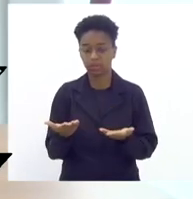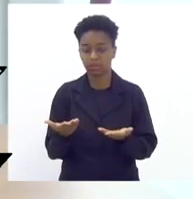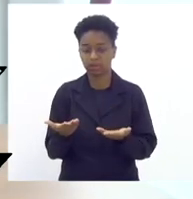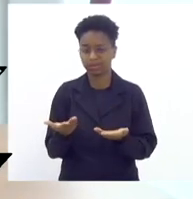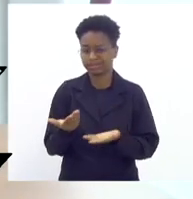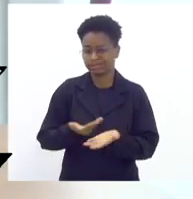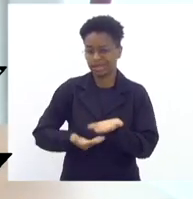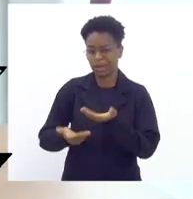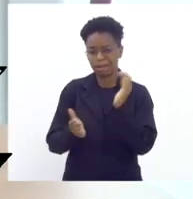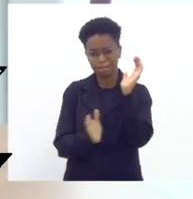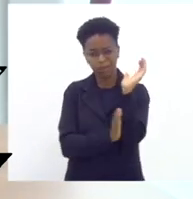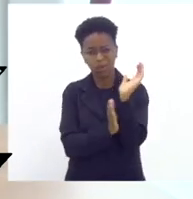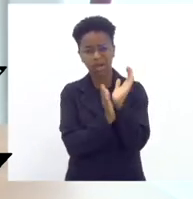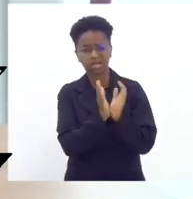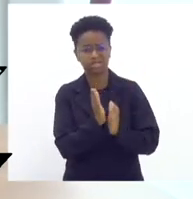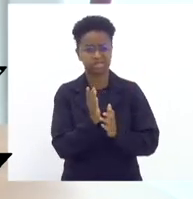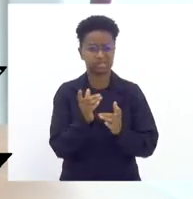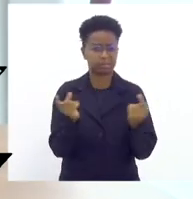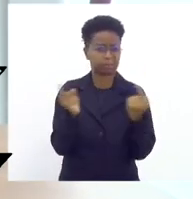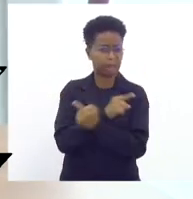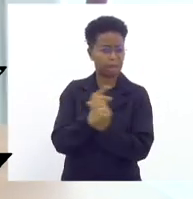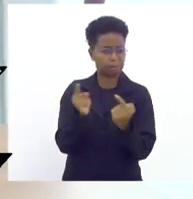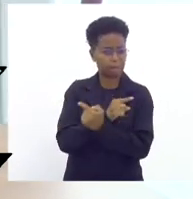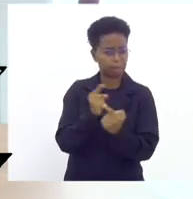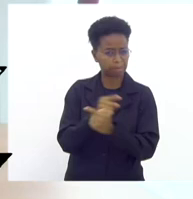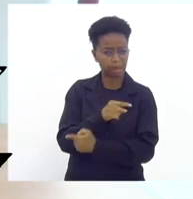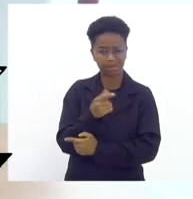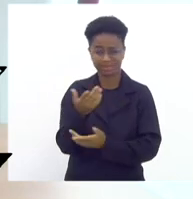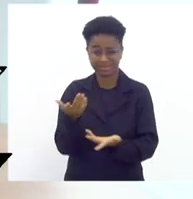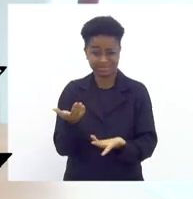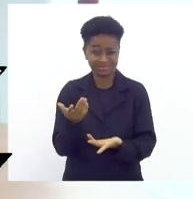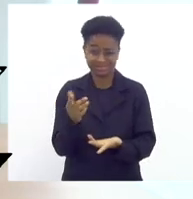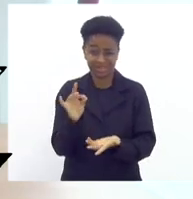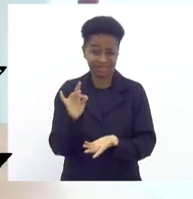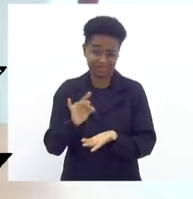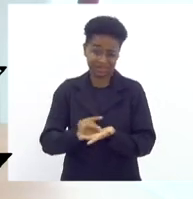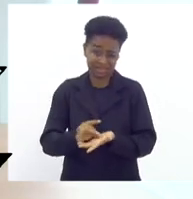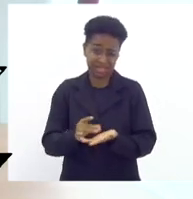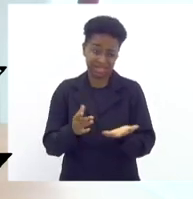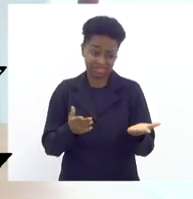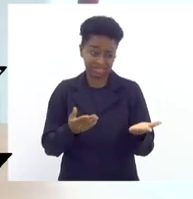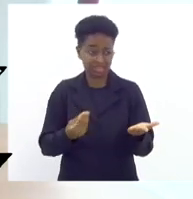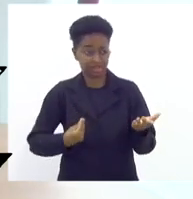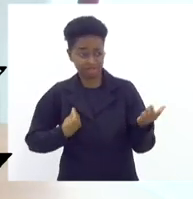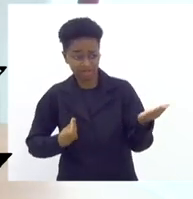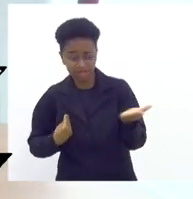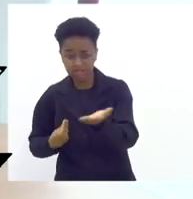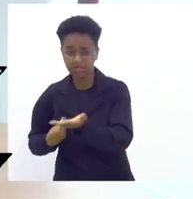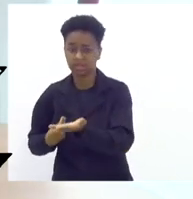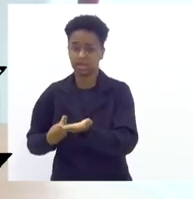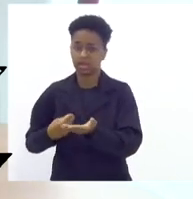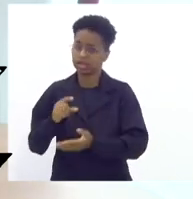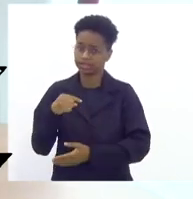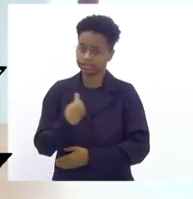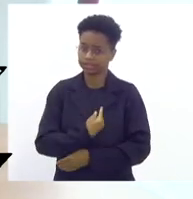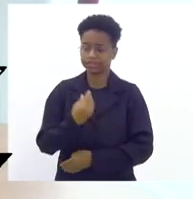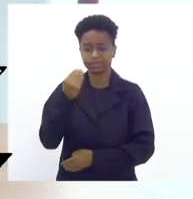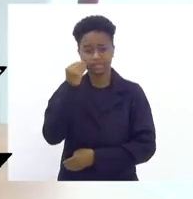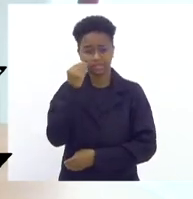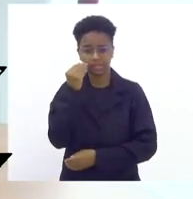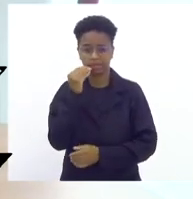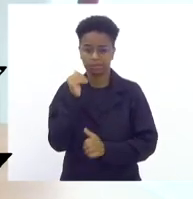essa burocracia lidar com essas contradições do estado é um pouco da realidade minha da Maria Júlia da Aline que a gente vai tentando